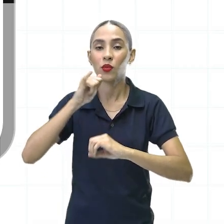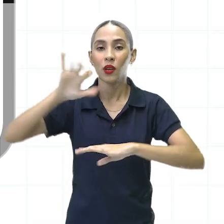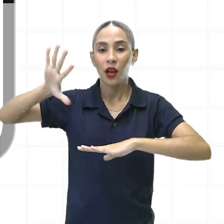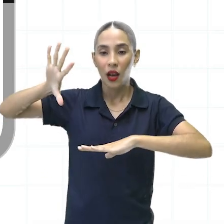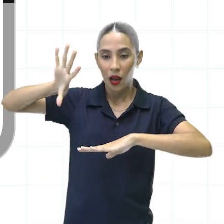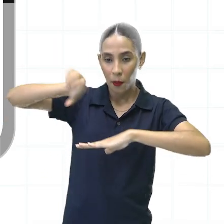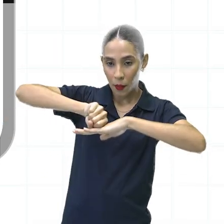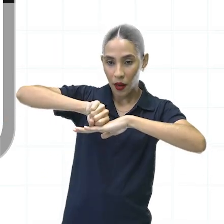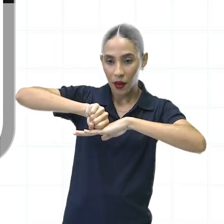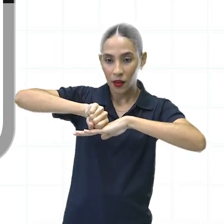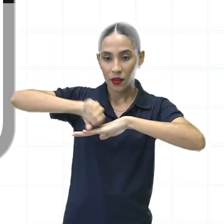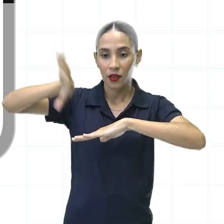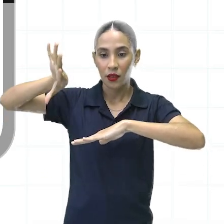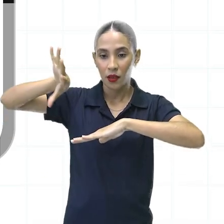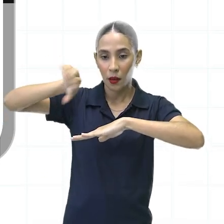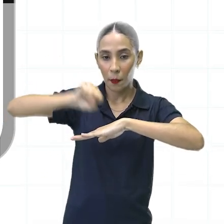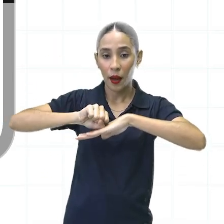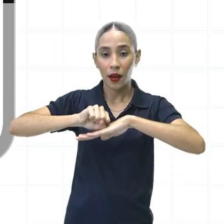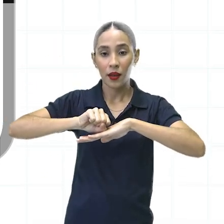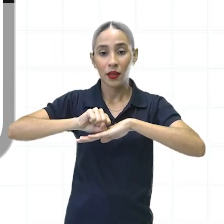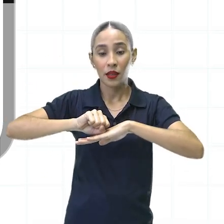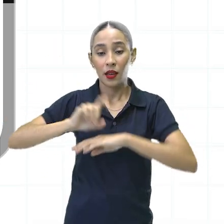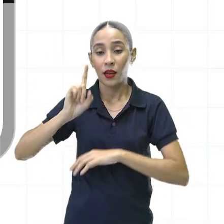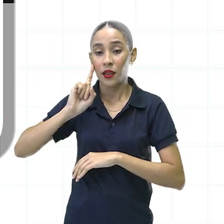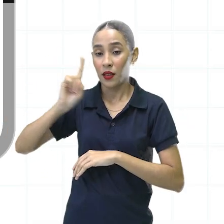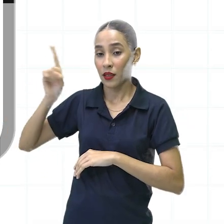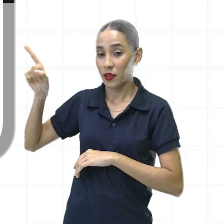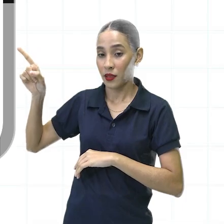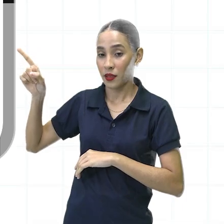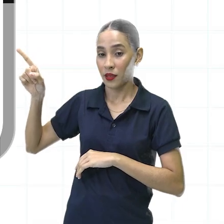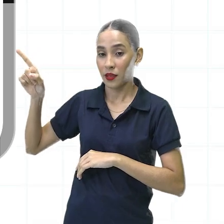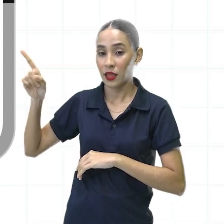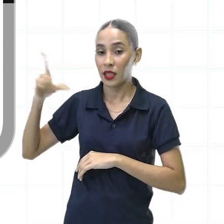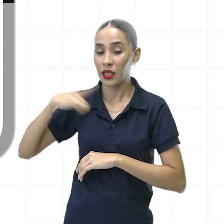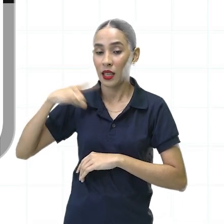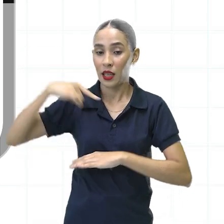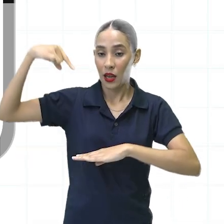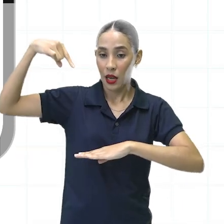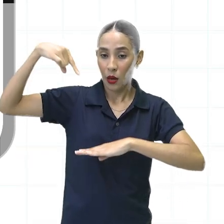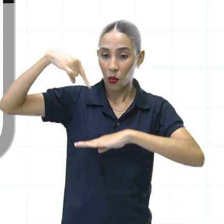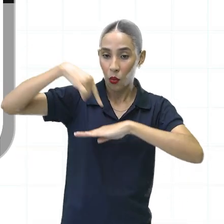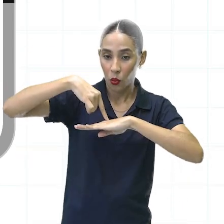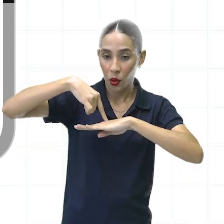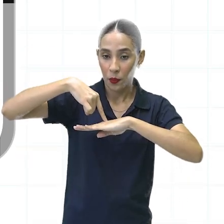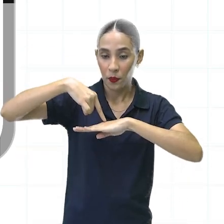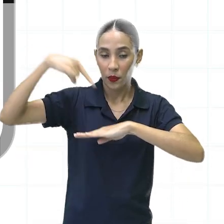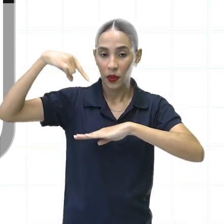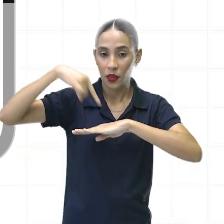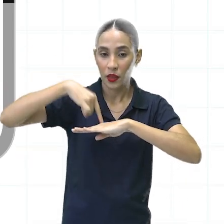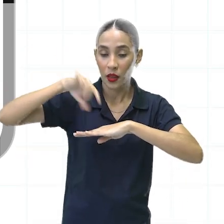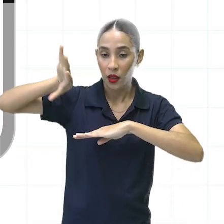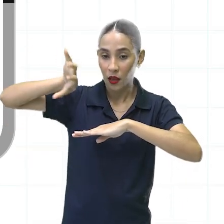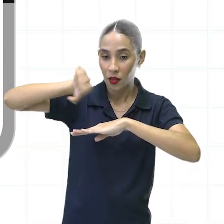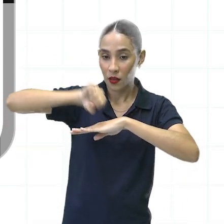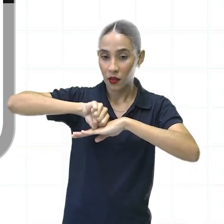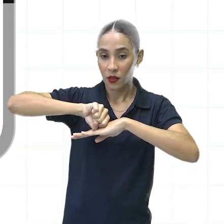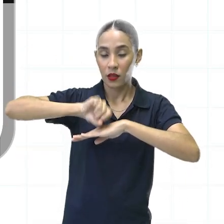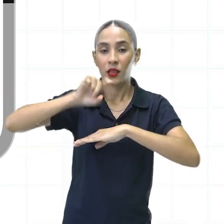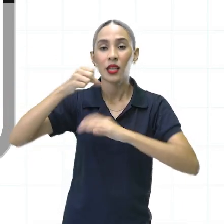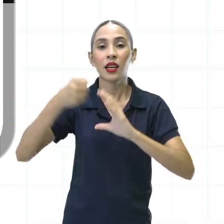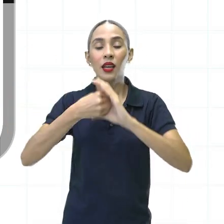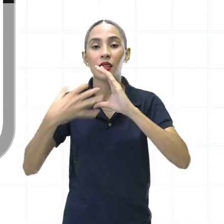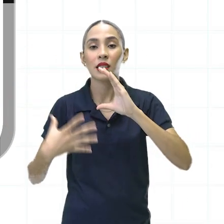né? Você vê aí no último gráfico aí de baixo que nós tivemos uma ejeção de elétrons aí, que